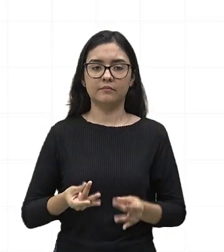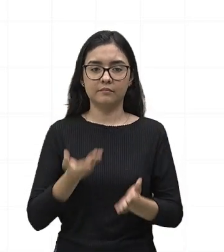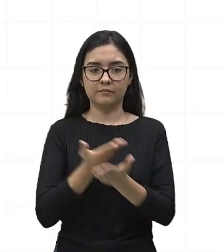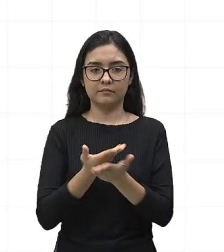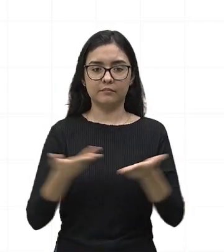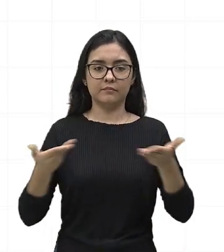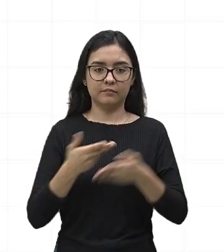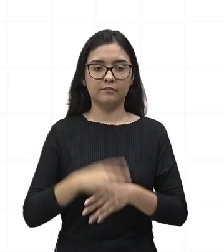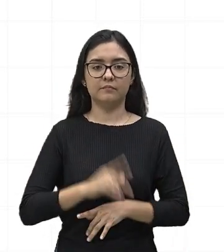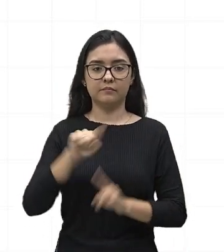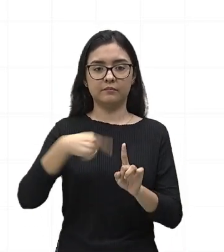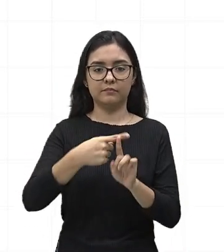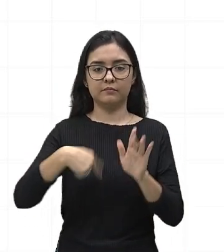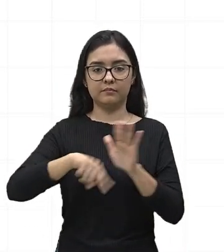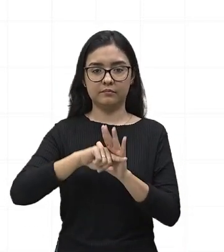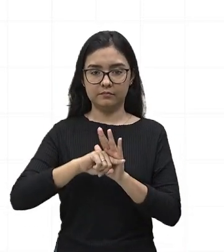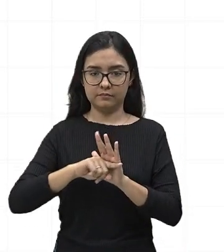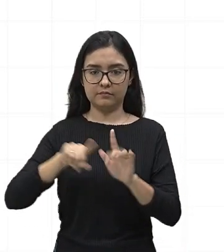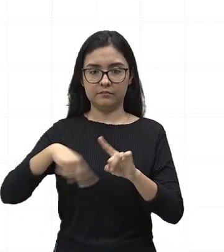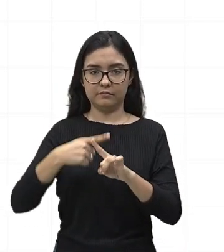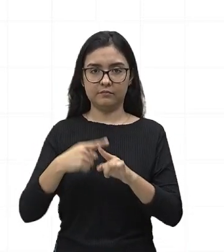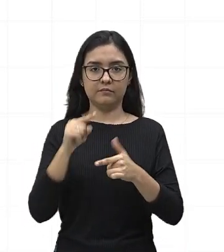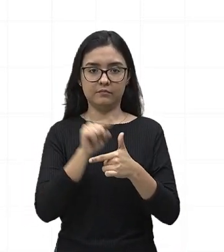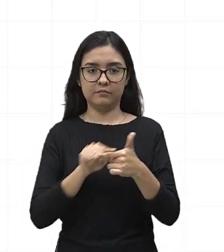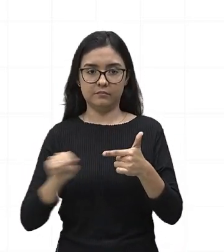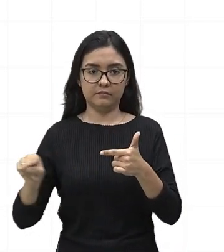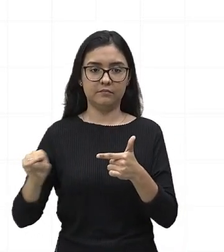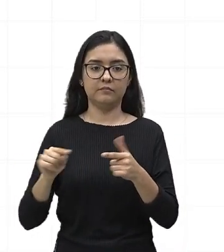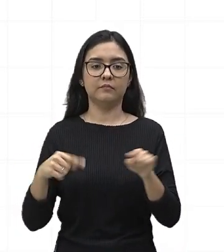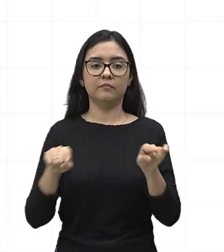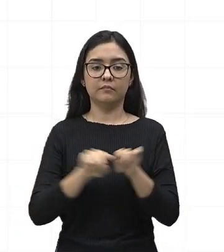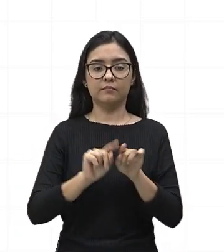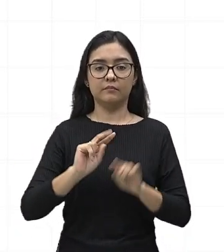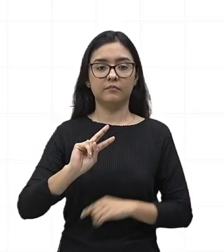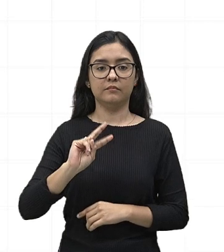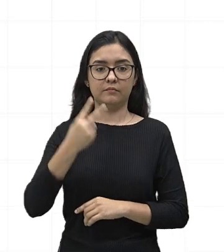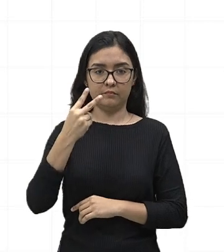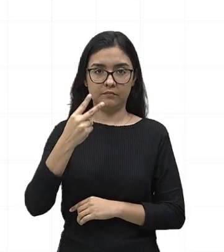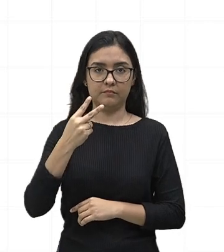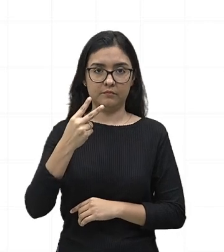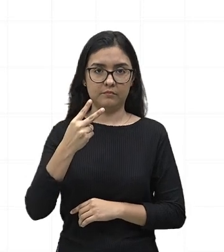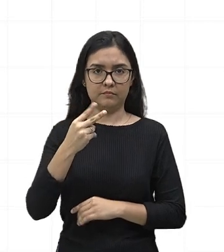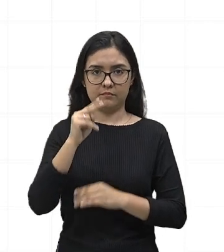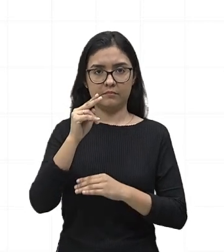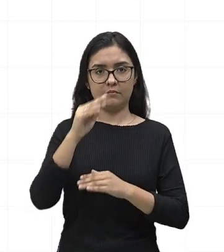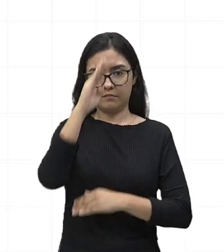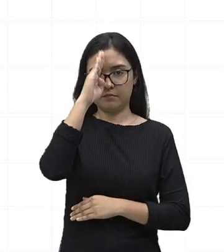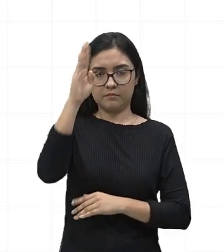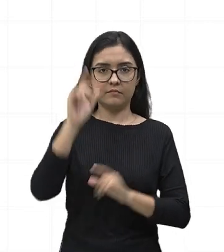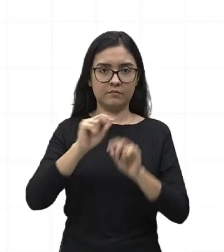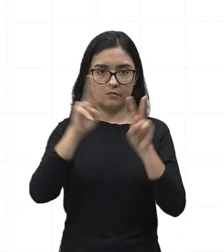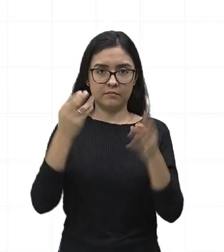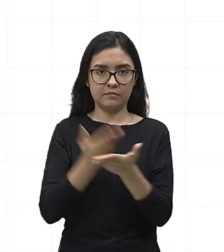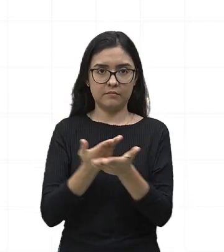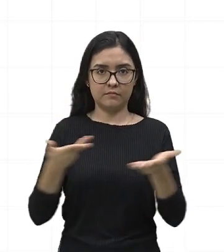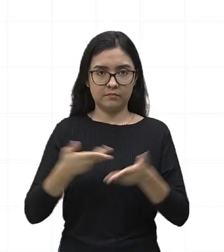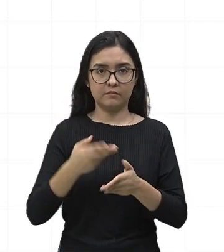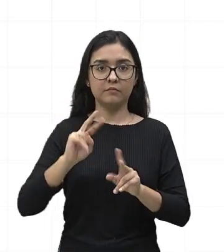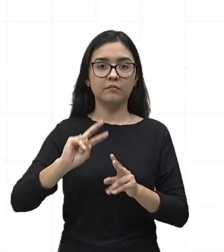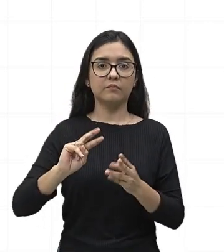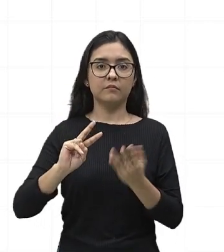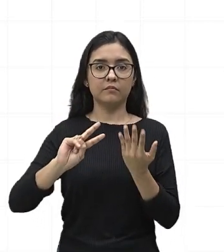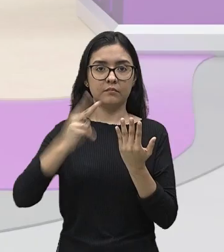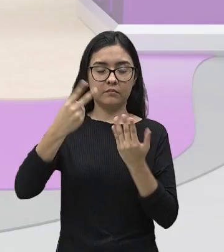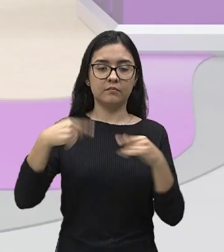aula: adição, subtração, multiplicação, divisão. E olha só, em destaque o que nós temos, né? A potenciação. E também teremos